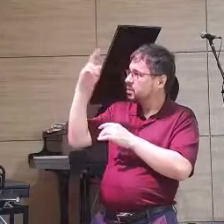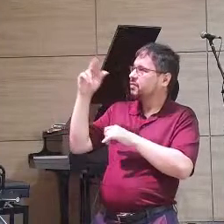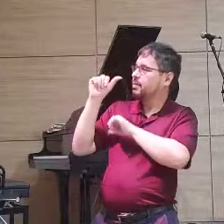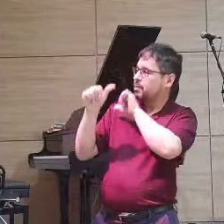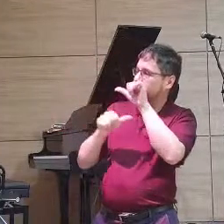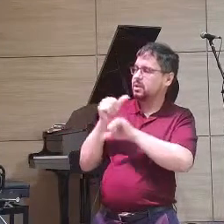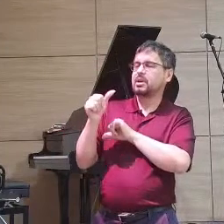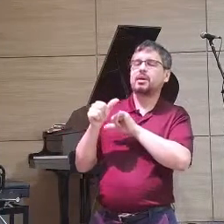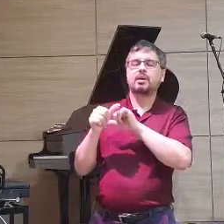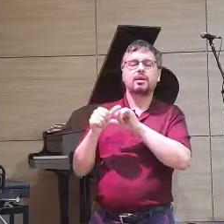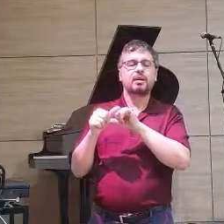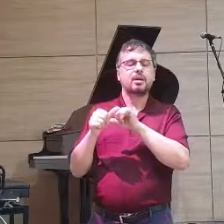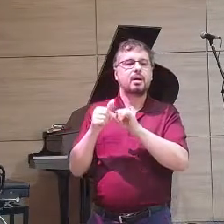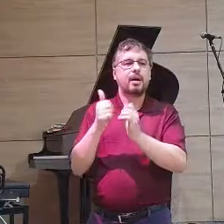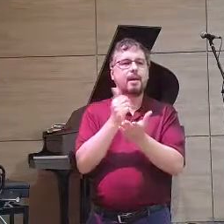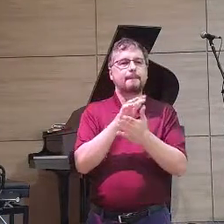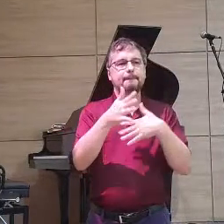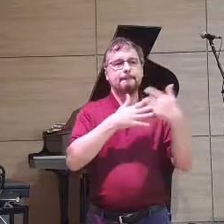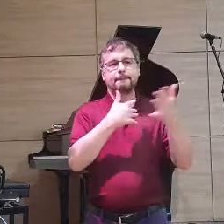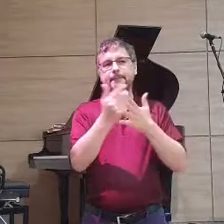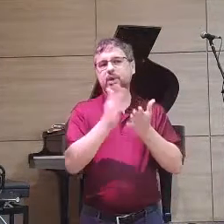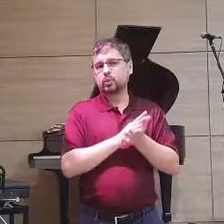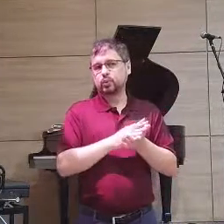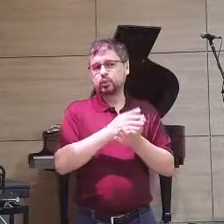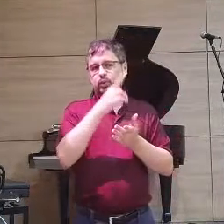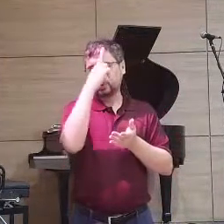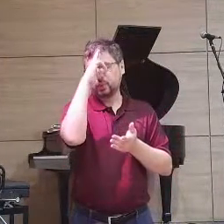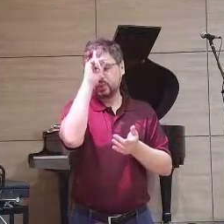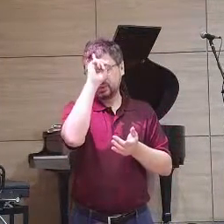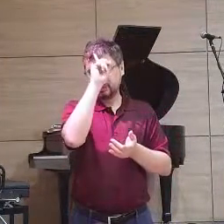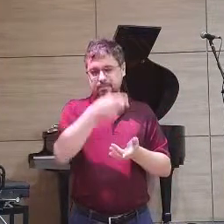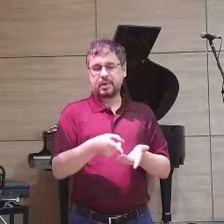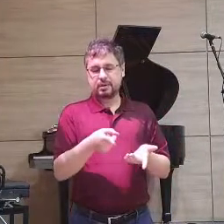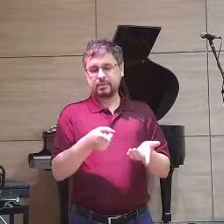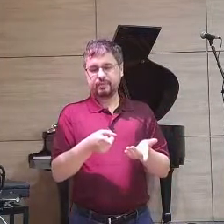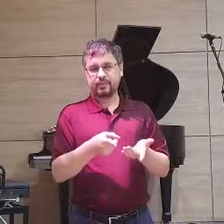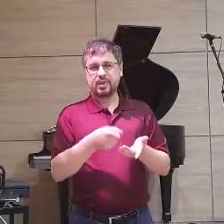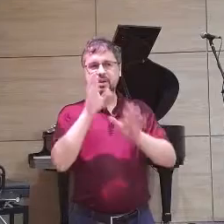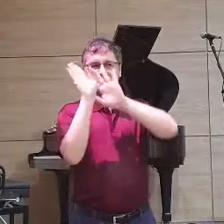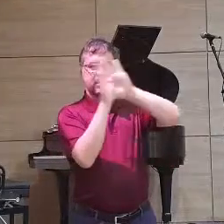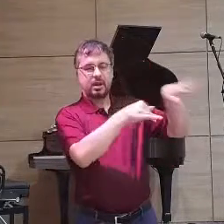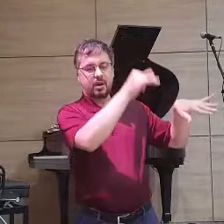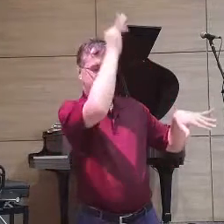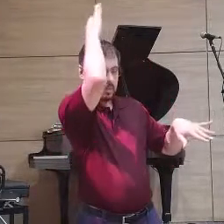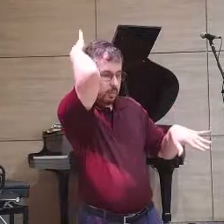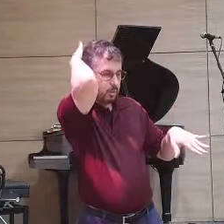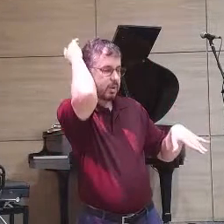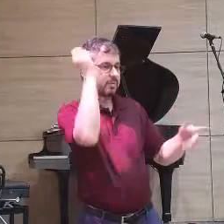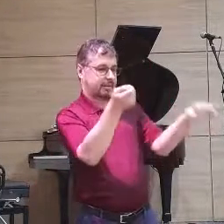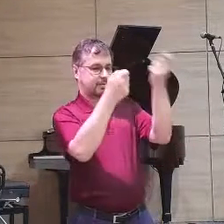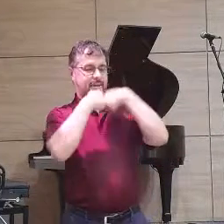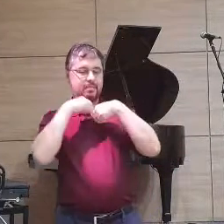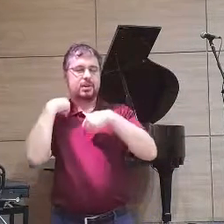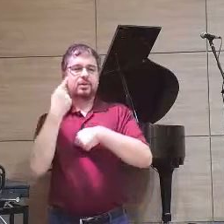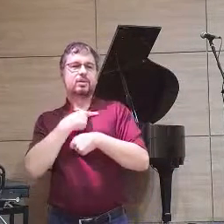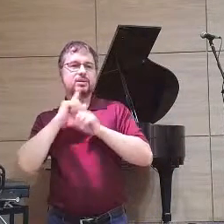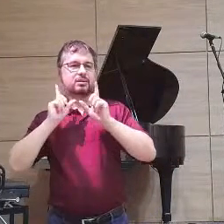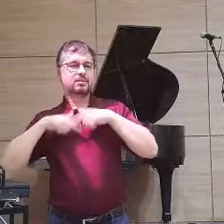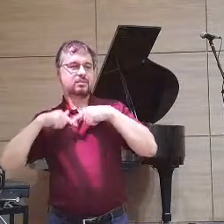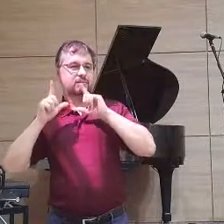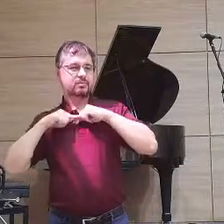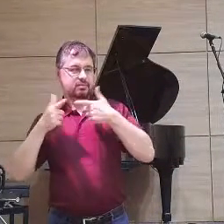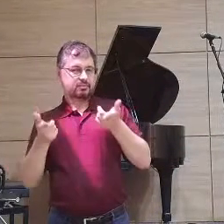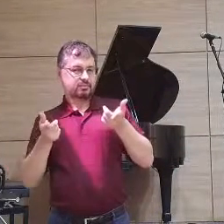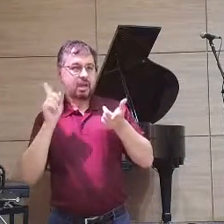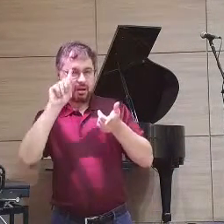trocar de mão o império vai tirar das mãos daquele que é o dominante Roma e vai trazer para nós porque até